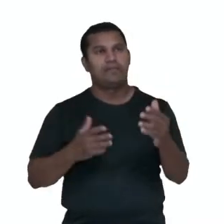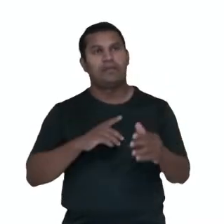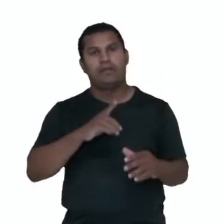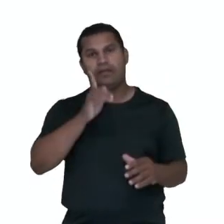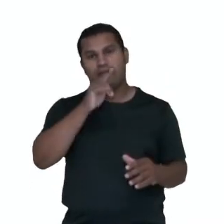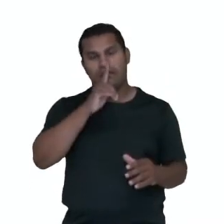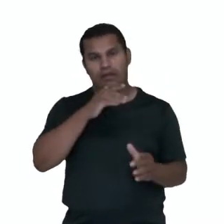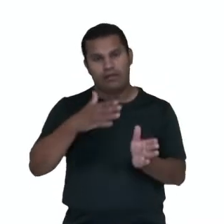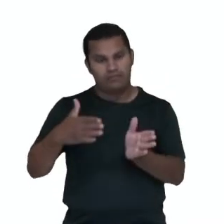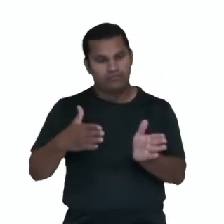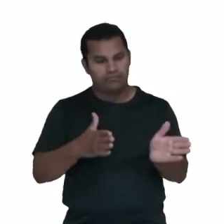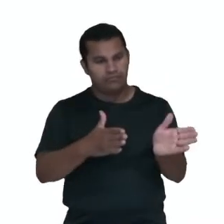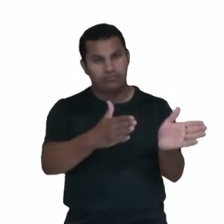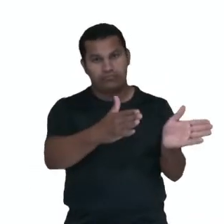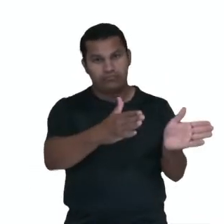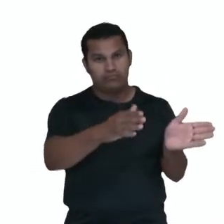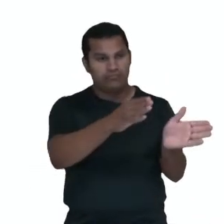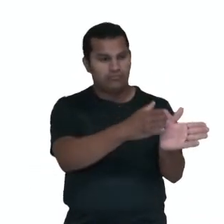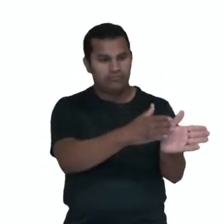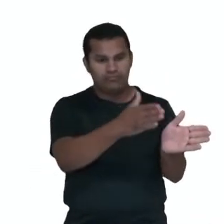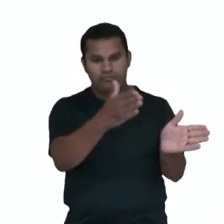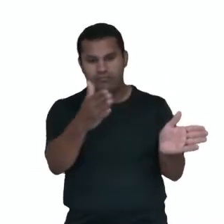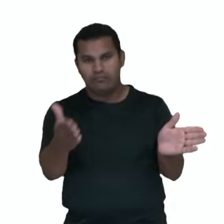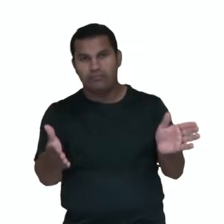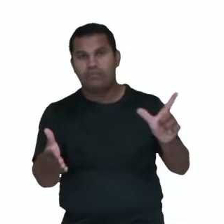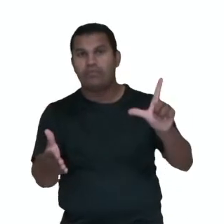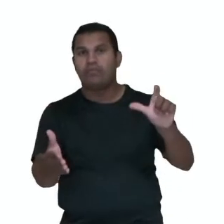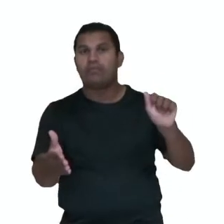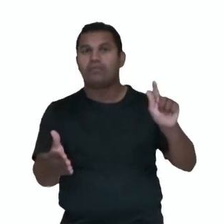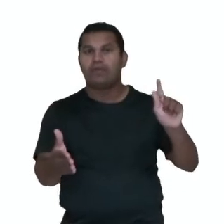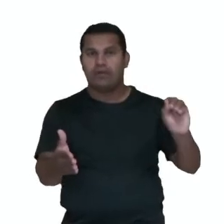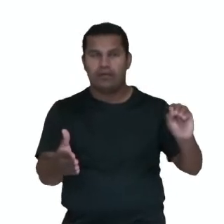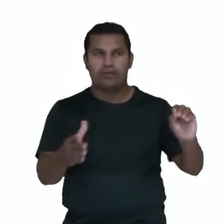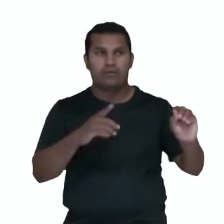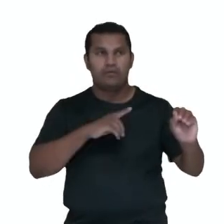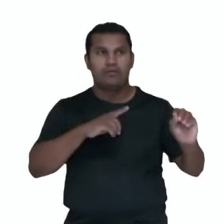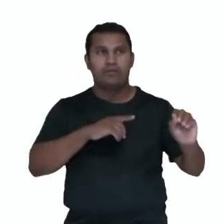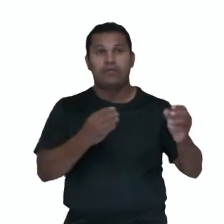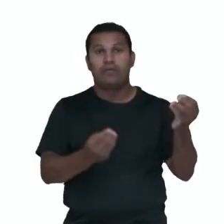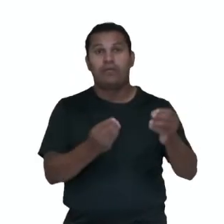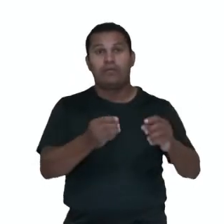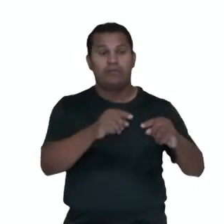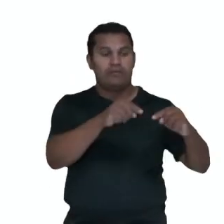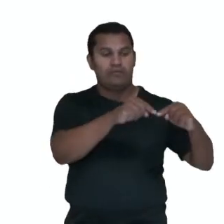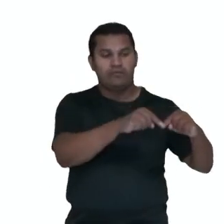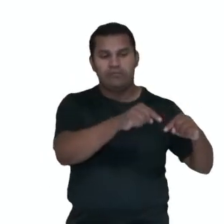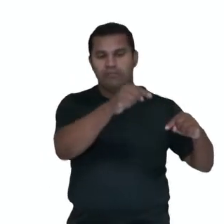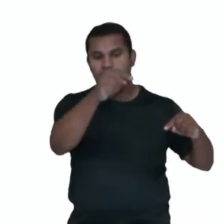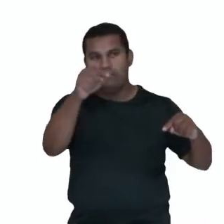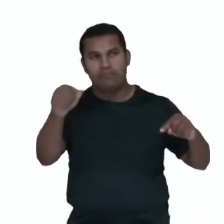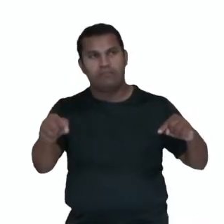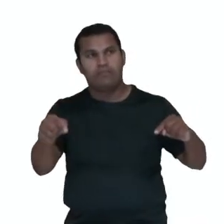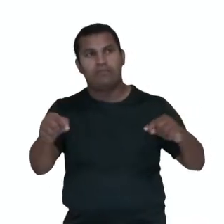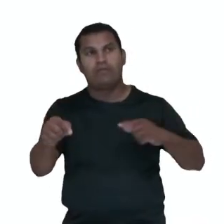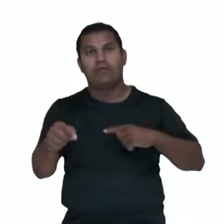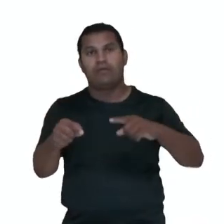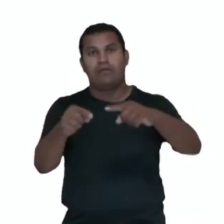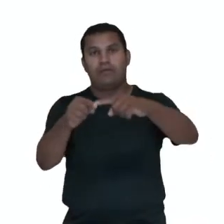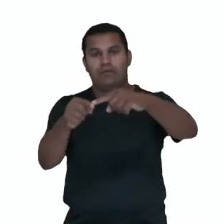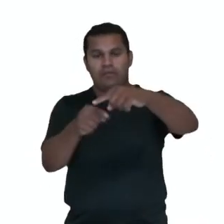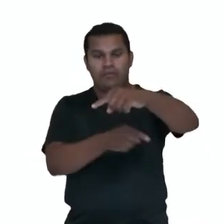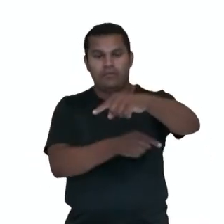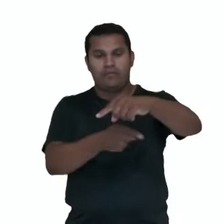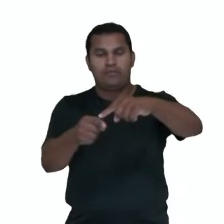outro. Então, também fazendo um modelo matemático, ele sempre vai nos facilitar aí a visualização e qual